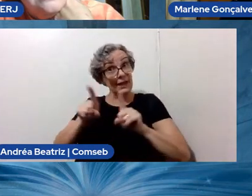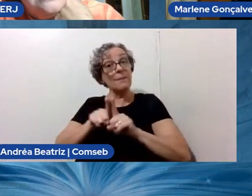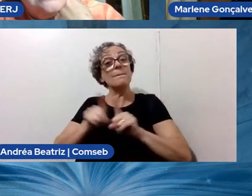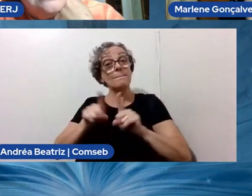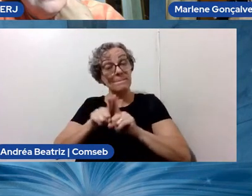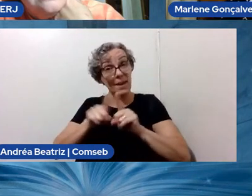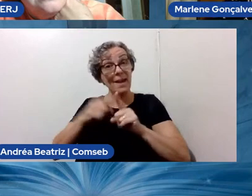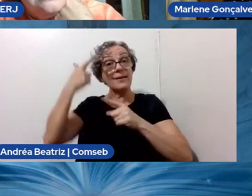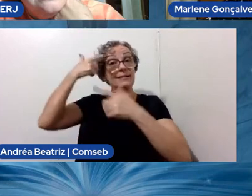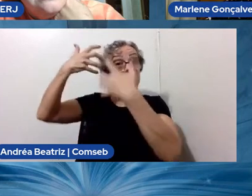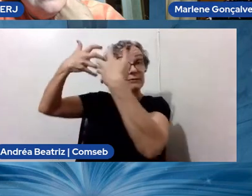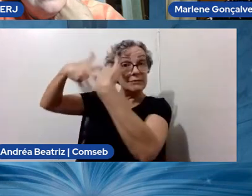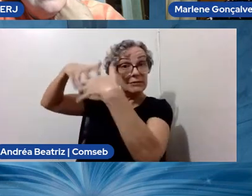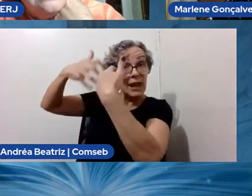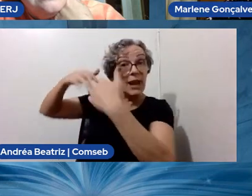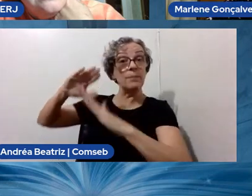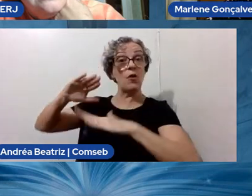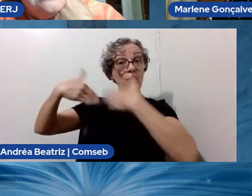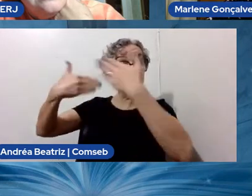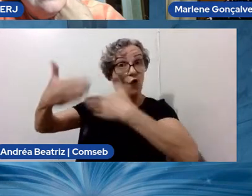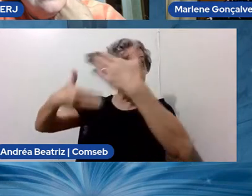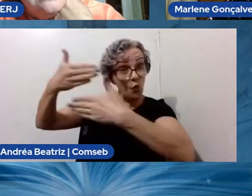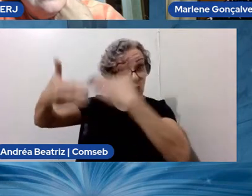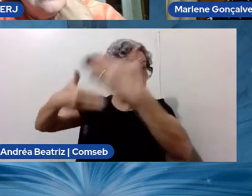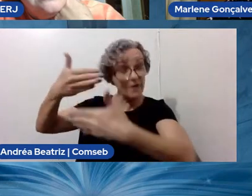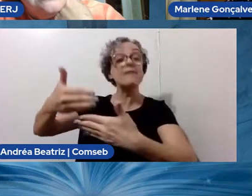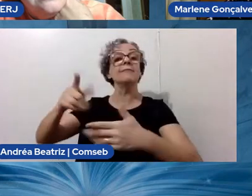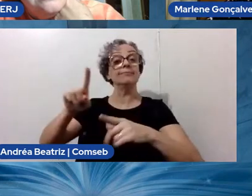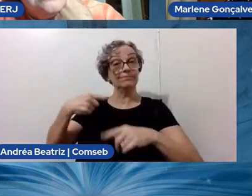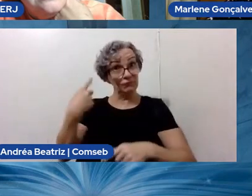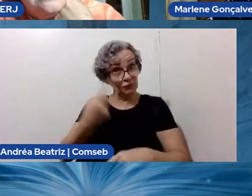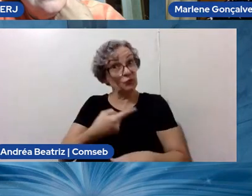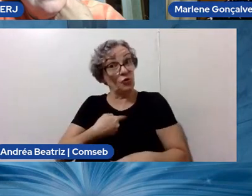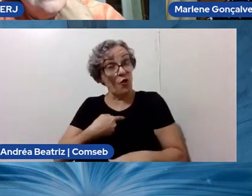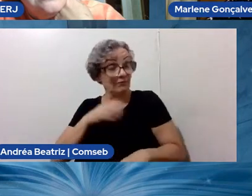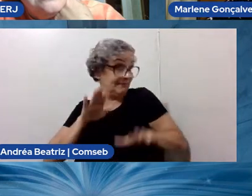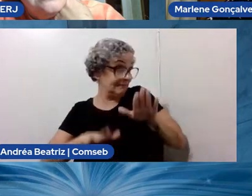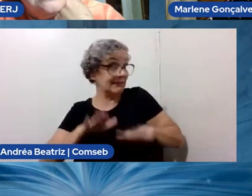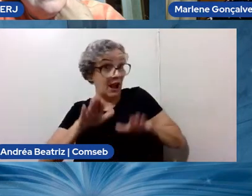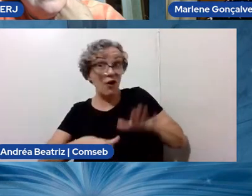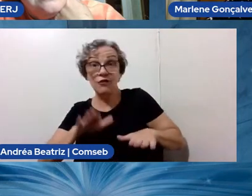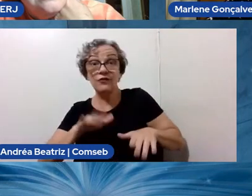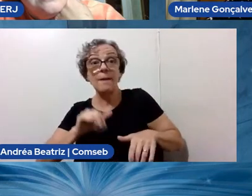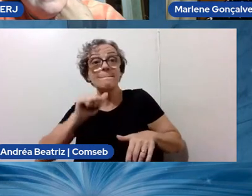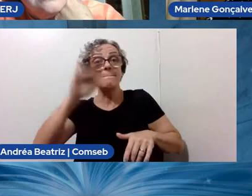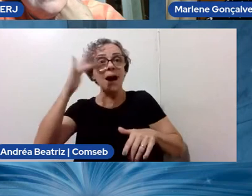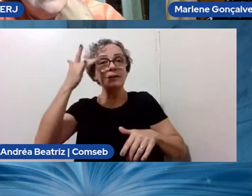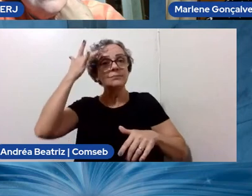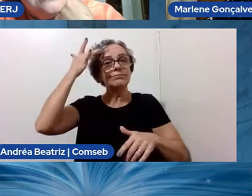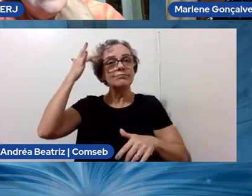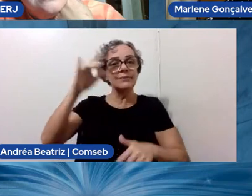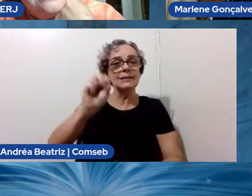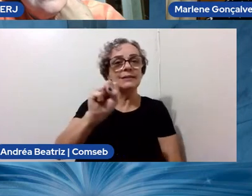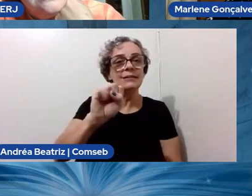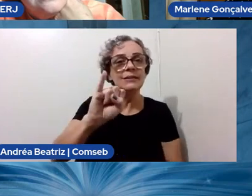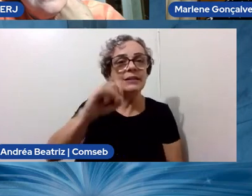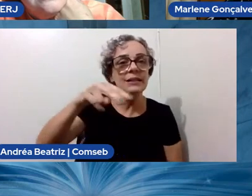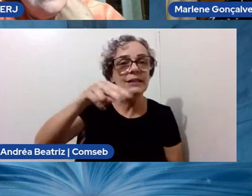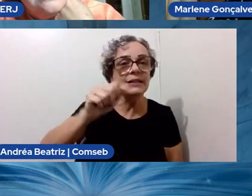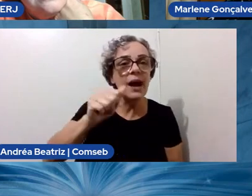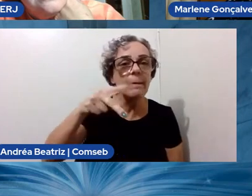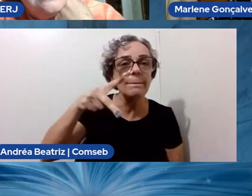evolução cerebral orgânica, que nós talvez desenvolvamos mais sinapses, ou talvez até crescer um pouquinho